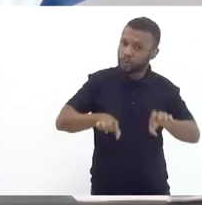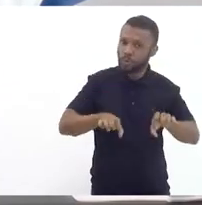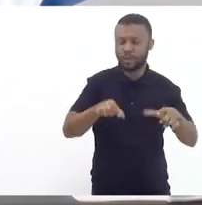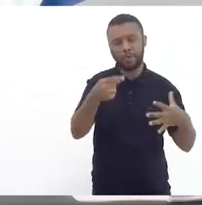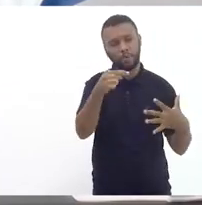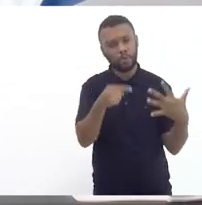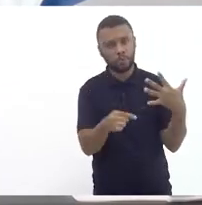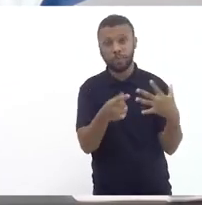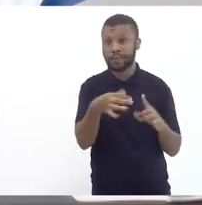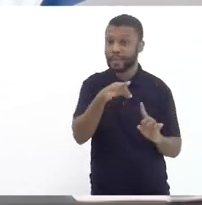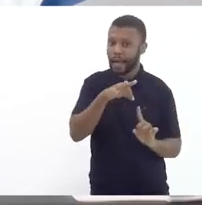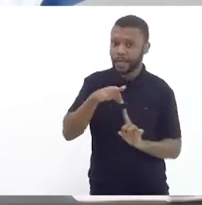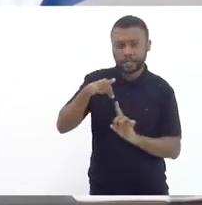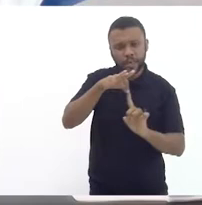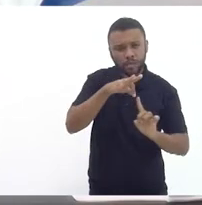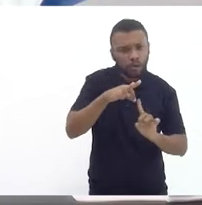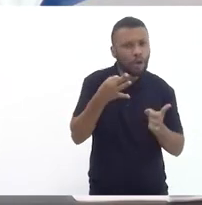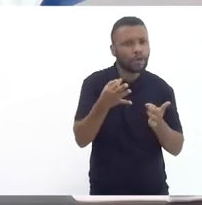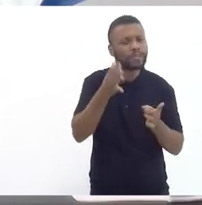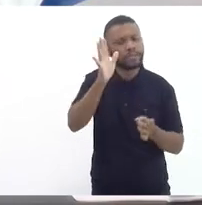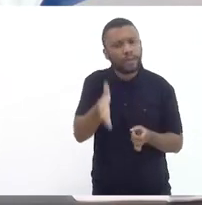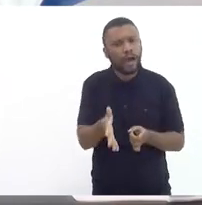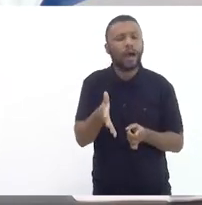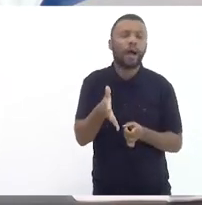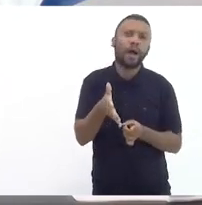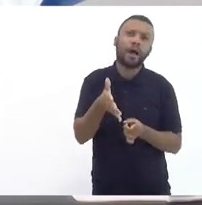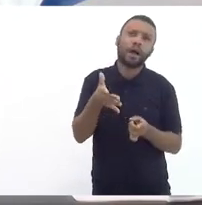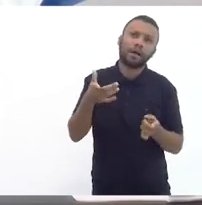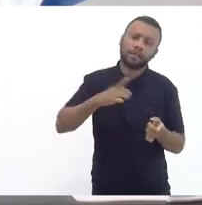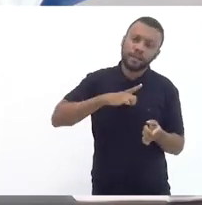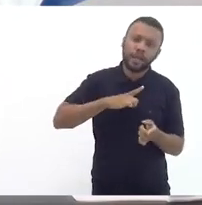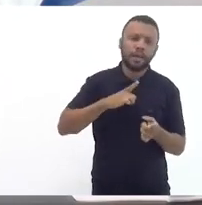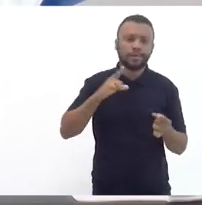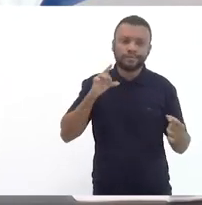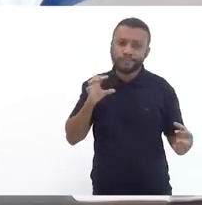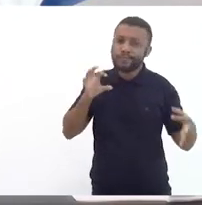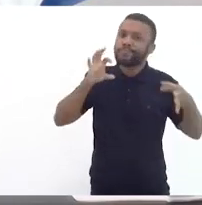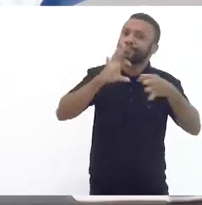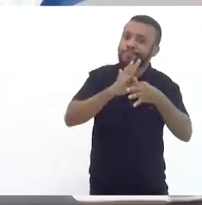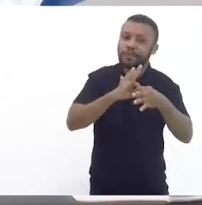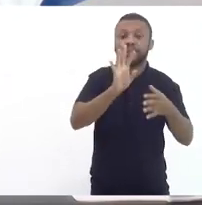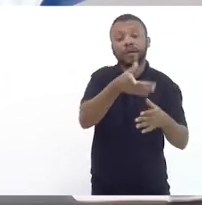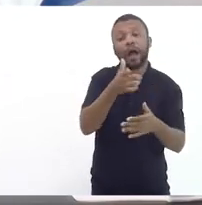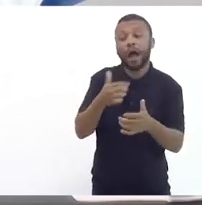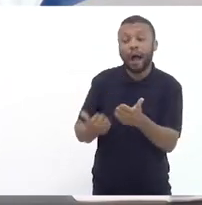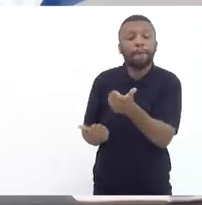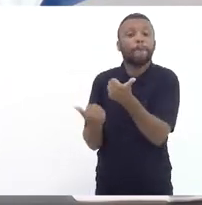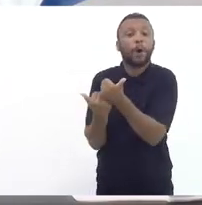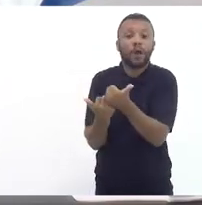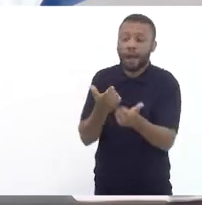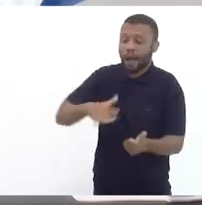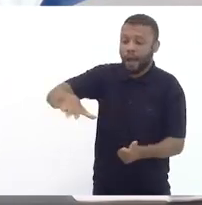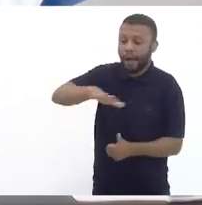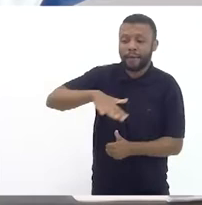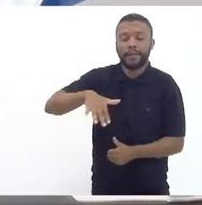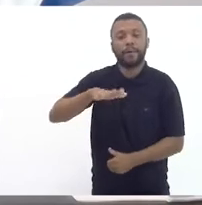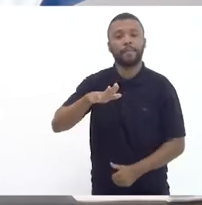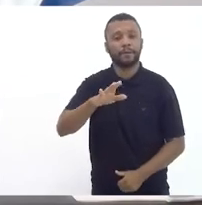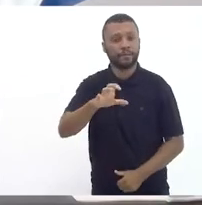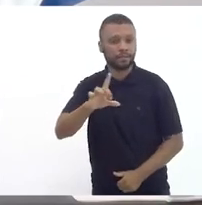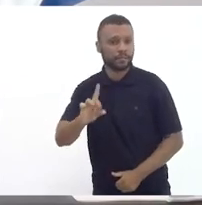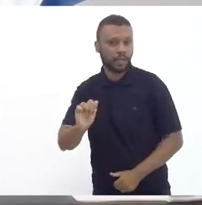das estações que já passam, que já cortam, que já servem a Baixada Fluminense. Então, eu queria saber o que a